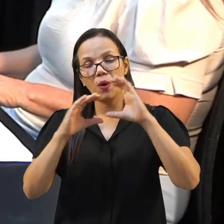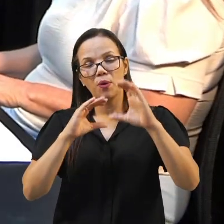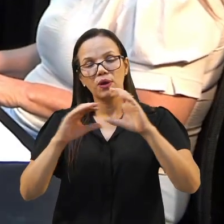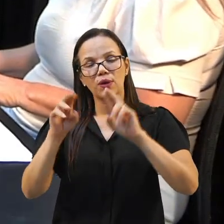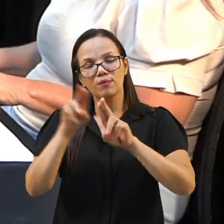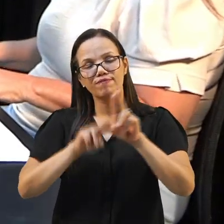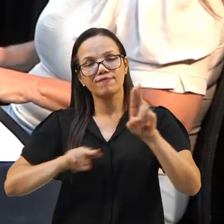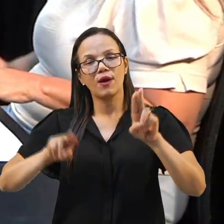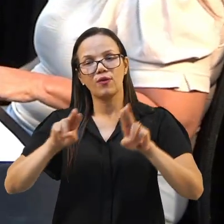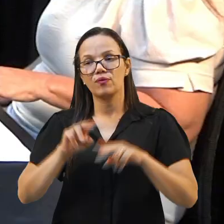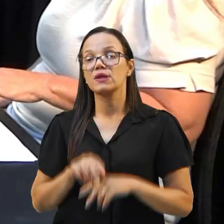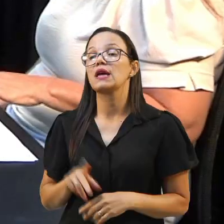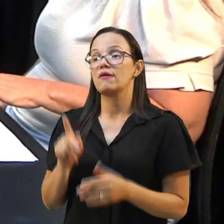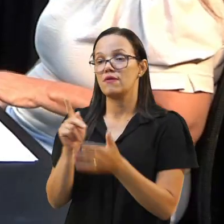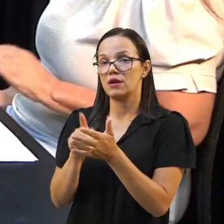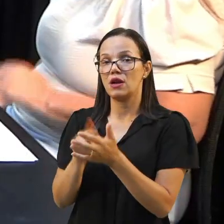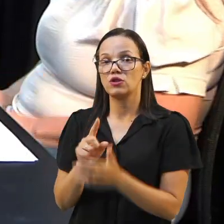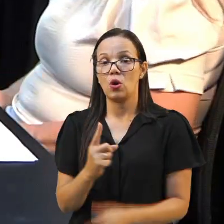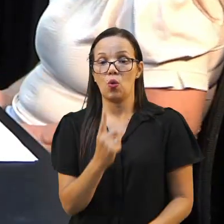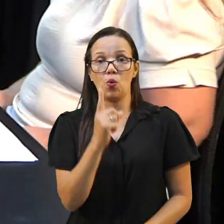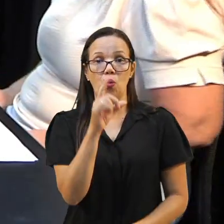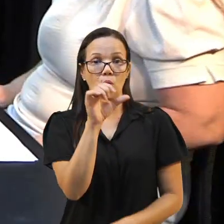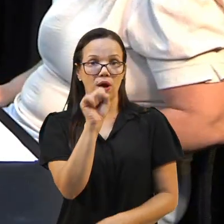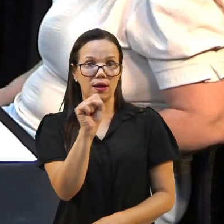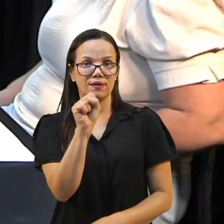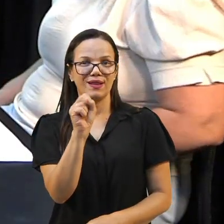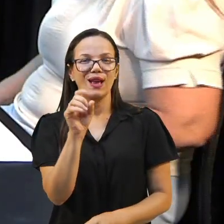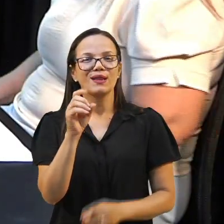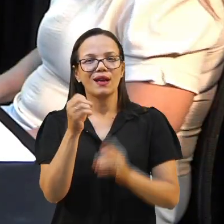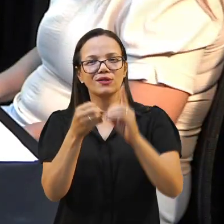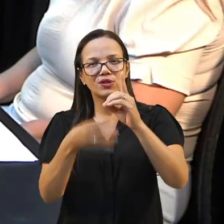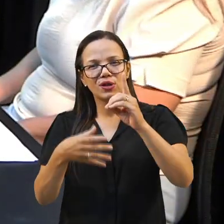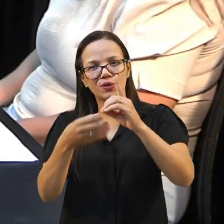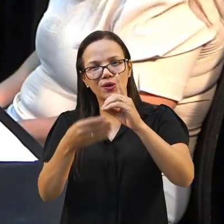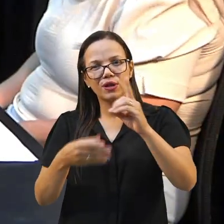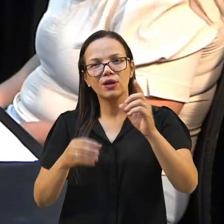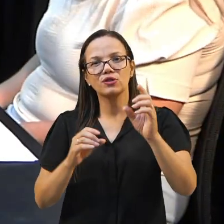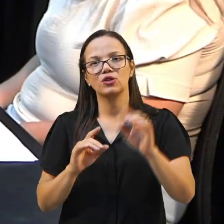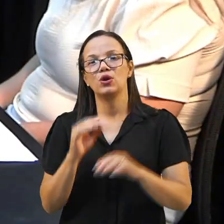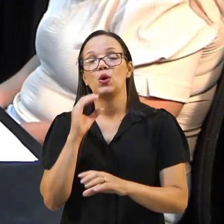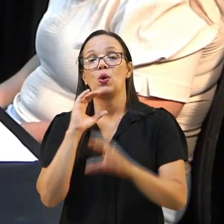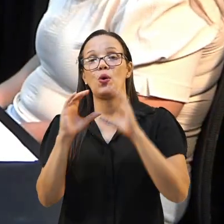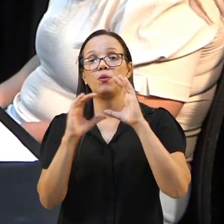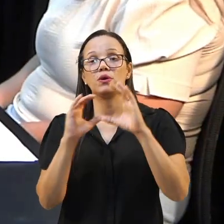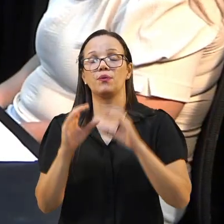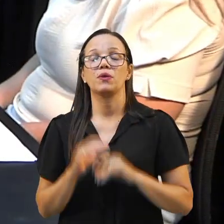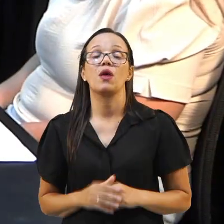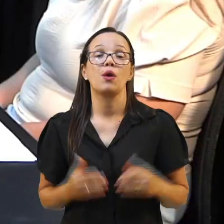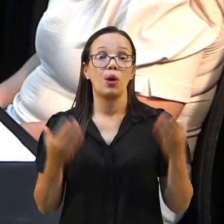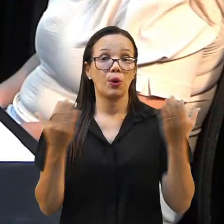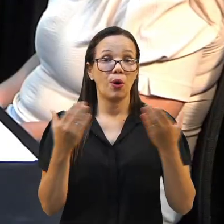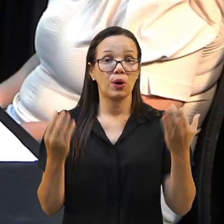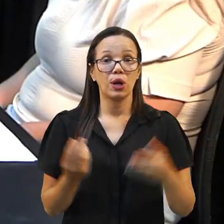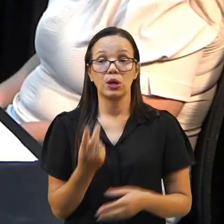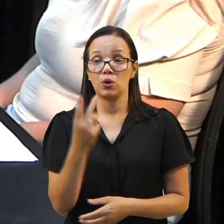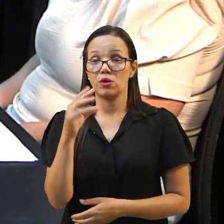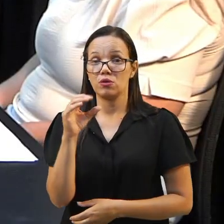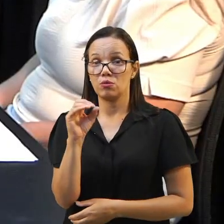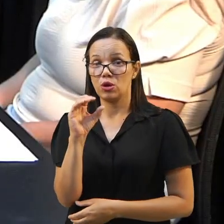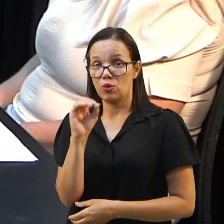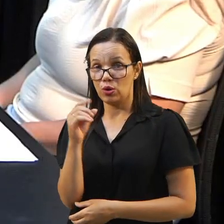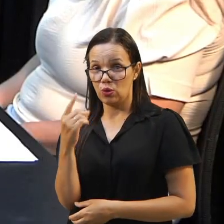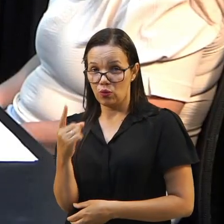é? Exatamente, é o prédio 1S da diretoria de comunicação. Agora, em 2001, professor, o senhor recebeu um título de